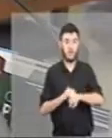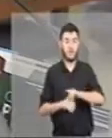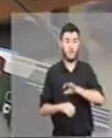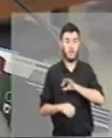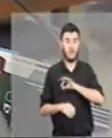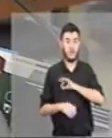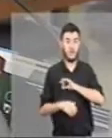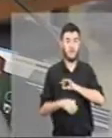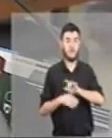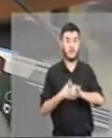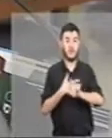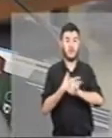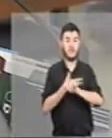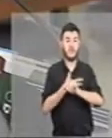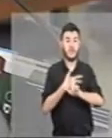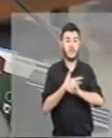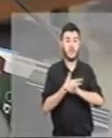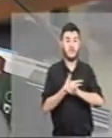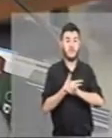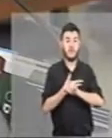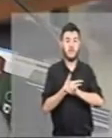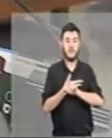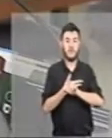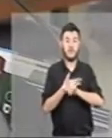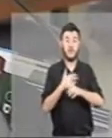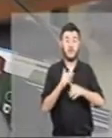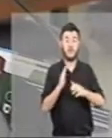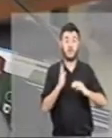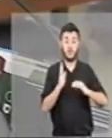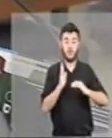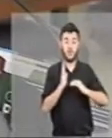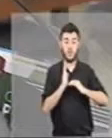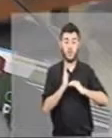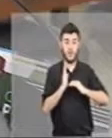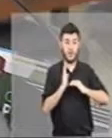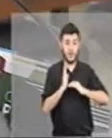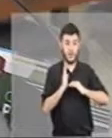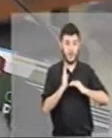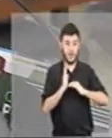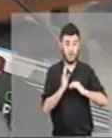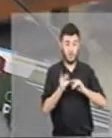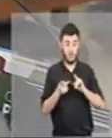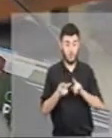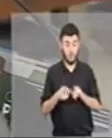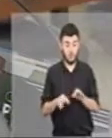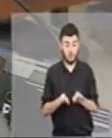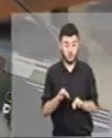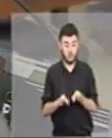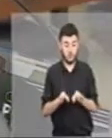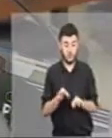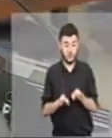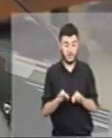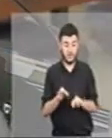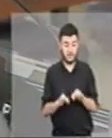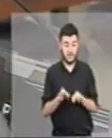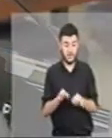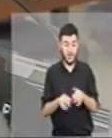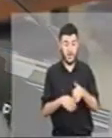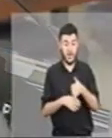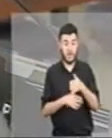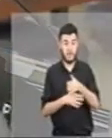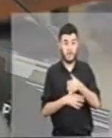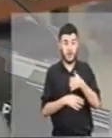Senado, um juiz de primeiro grau determinou uma série de medidas